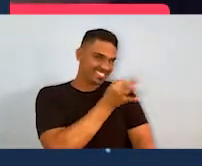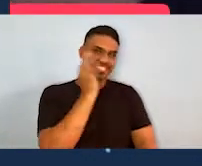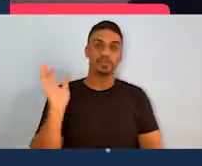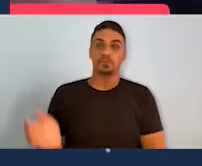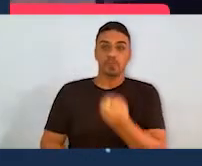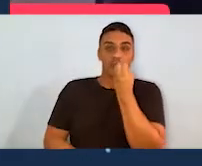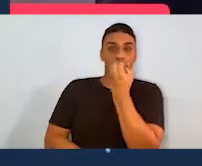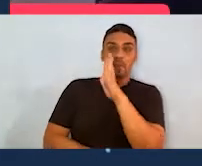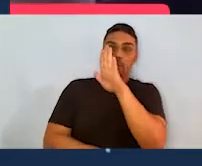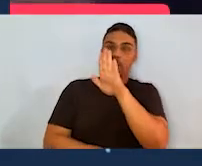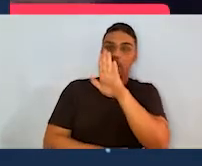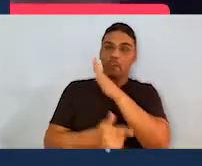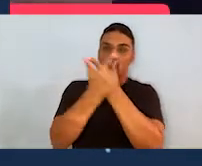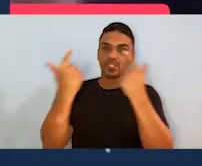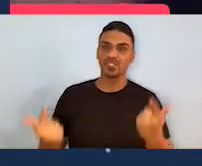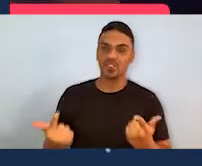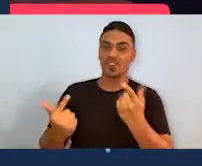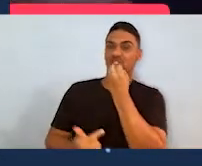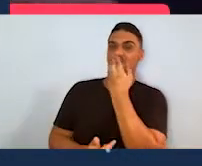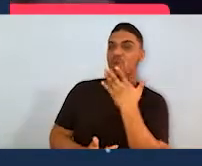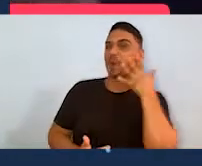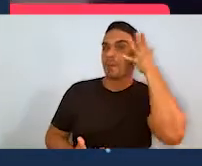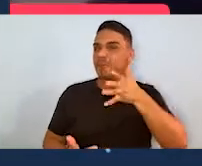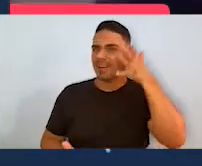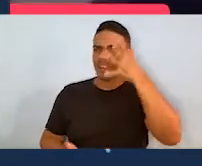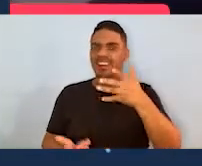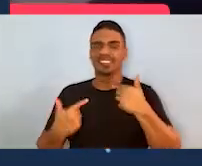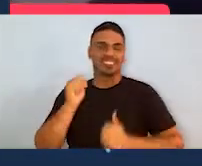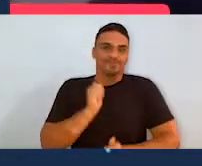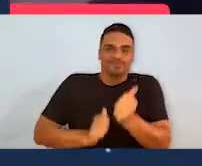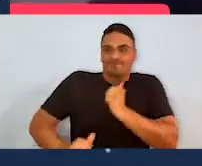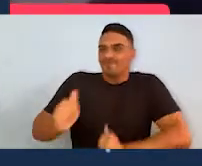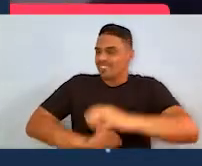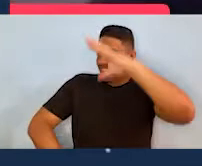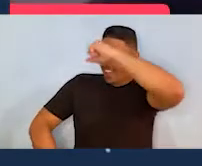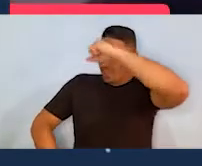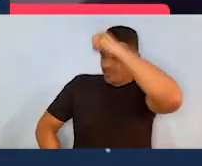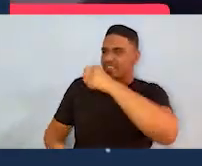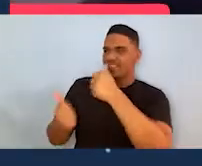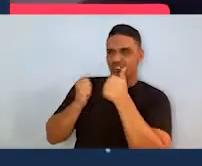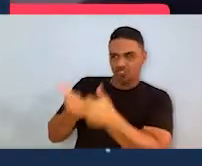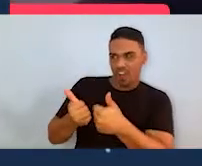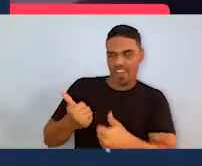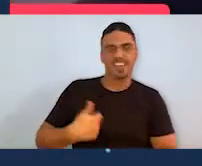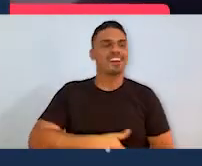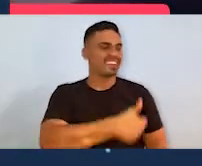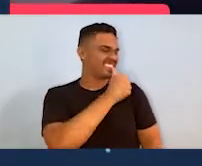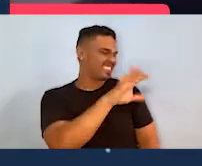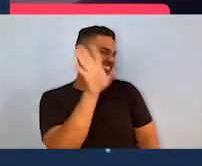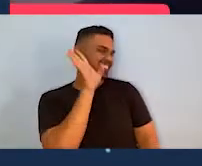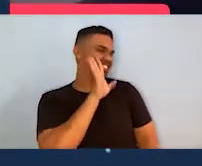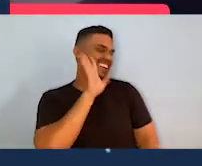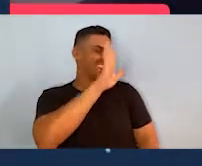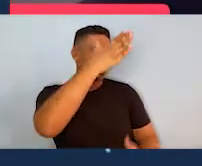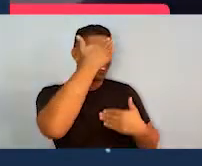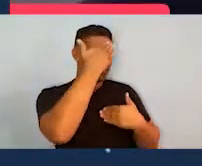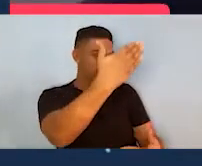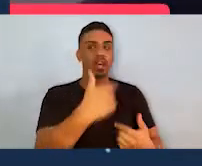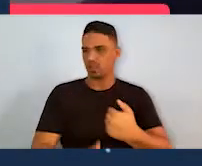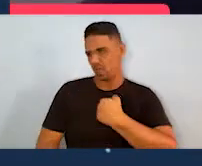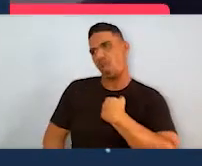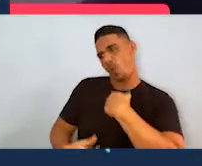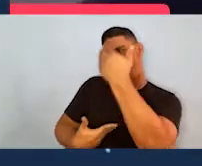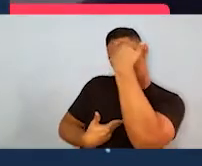Então, olha, boa sorte, boa palestra, e estamos aqui ansiosos para aprender, tá joia? Tá legal, muito obrigada. Eu que